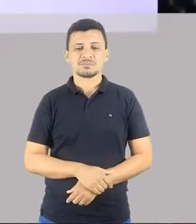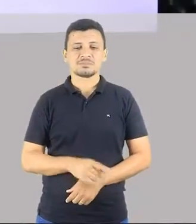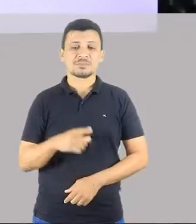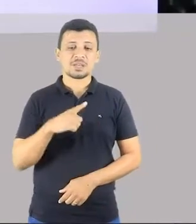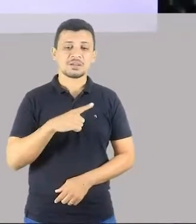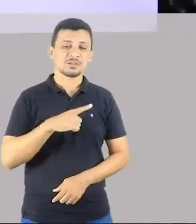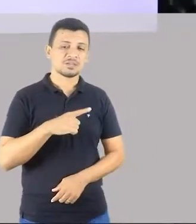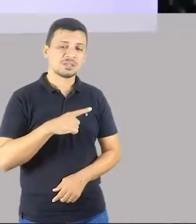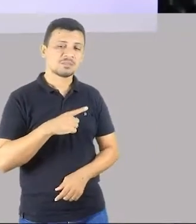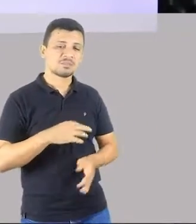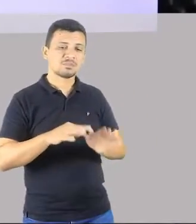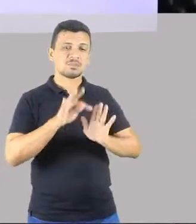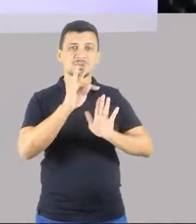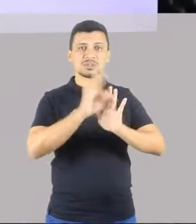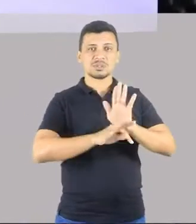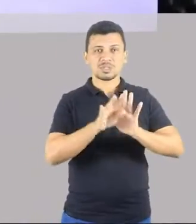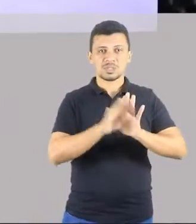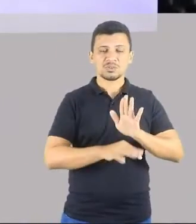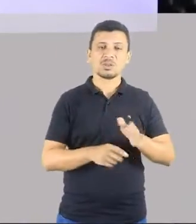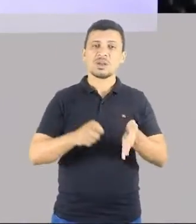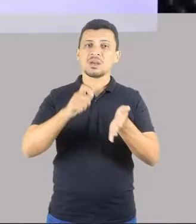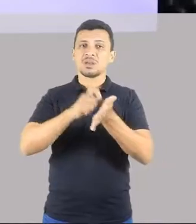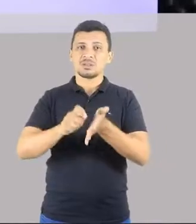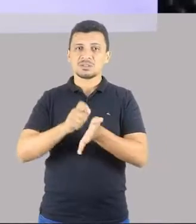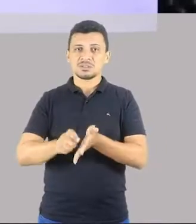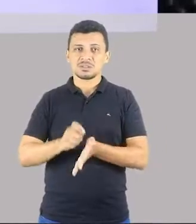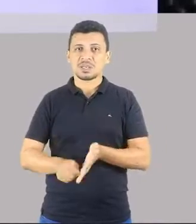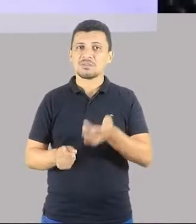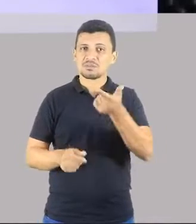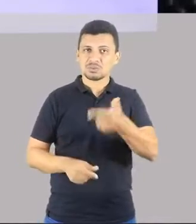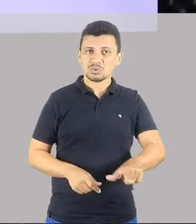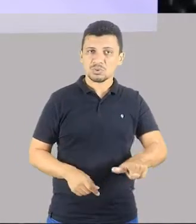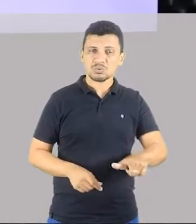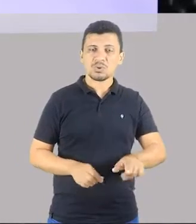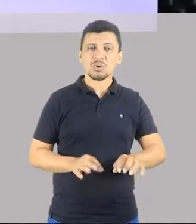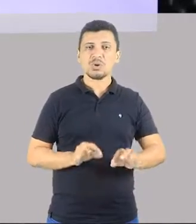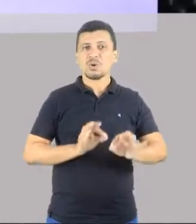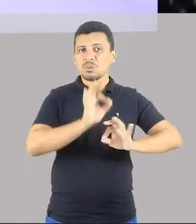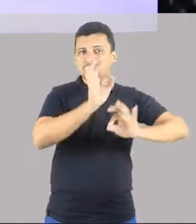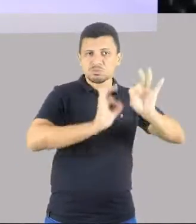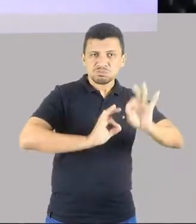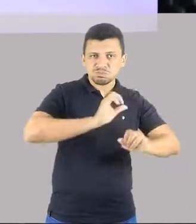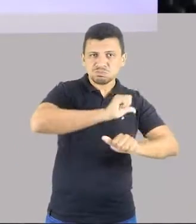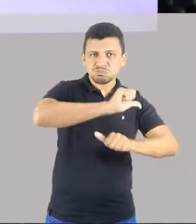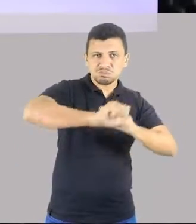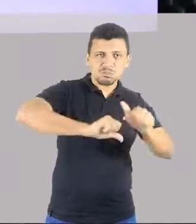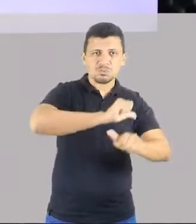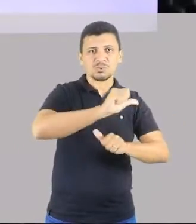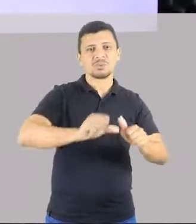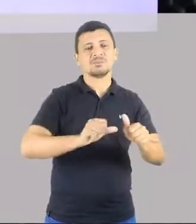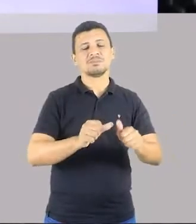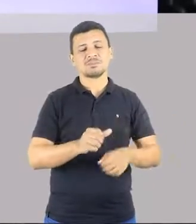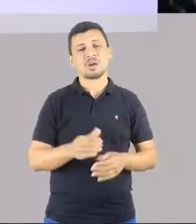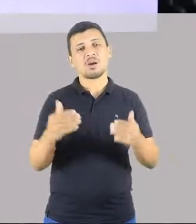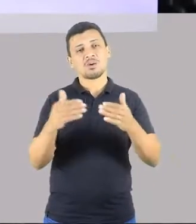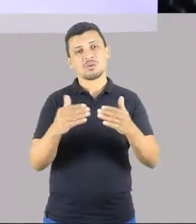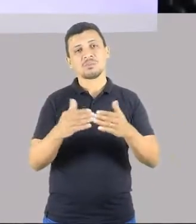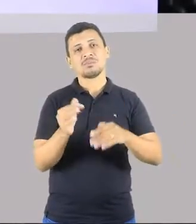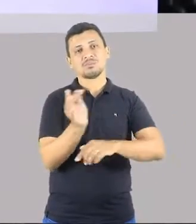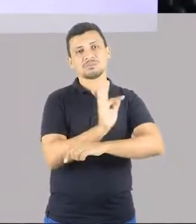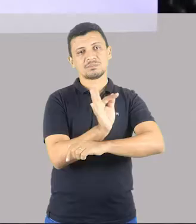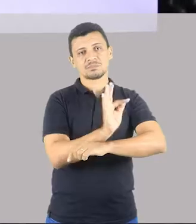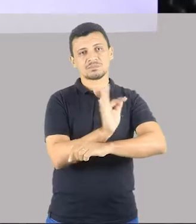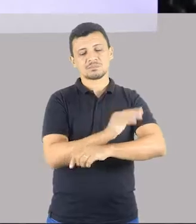do texto, e aí depois ele reescreve, alterando a pontuação, e ele quer na alteração de acordo com a norma